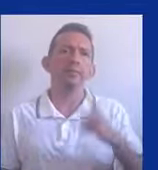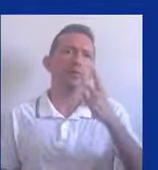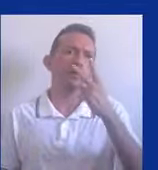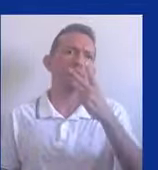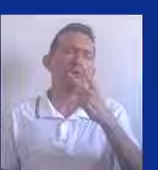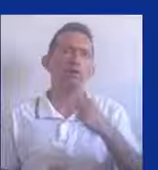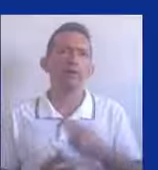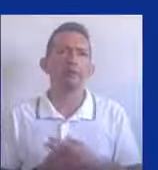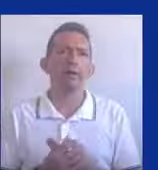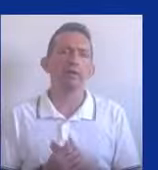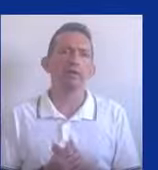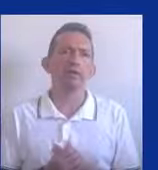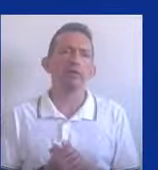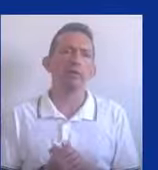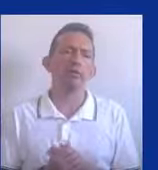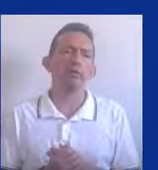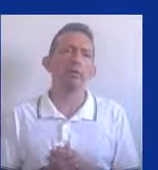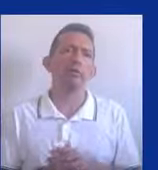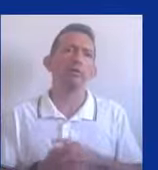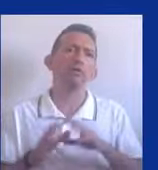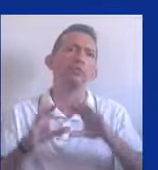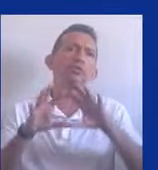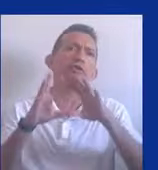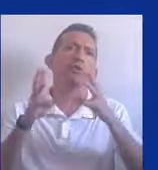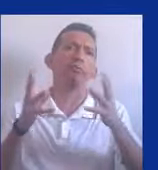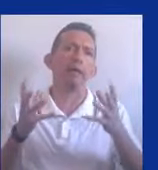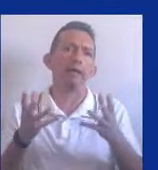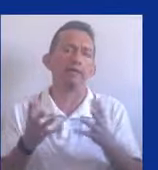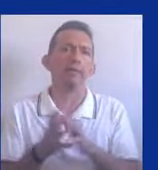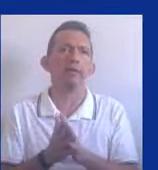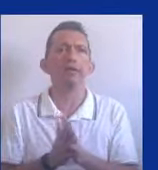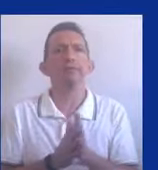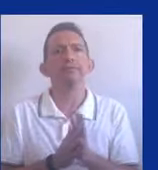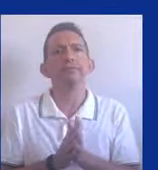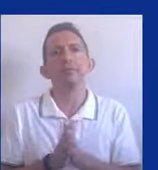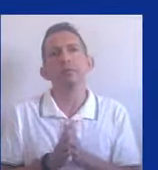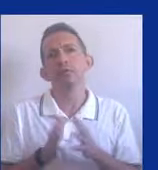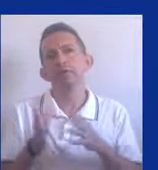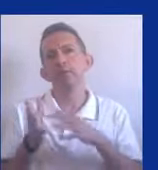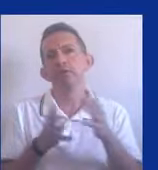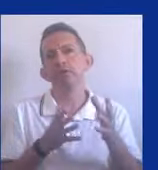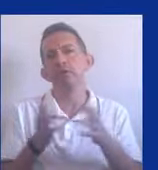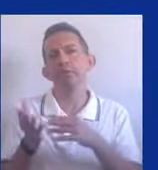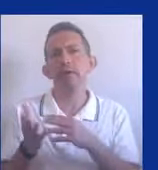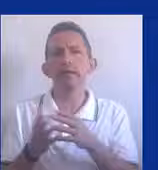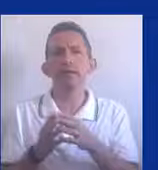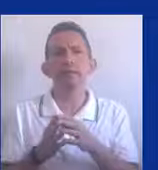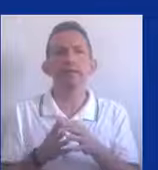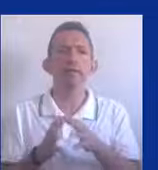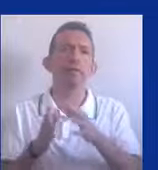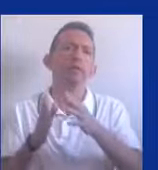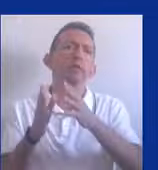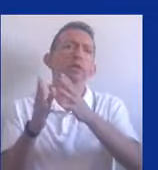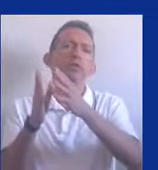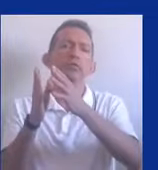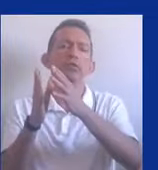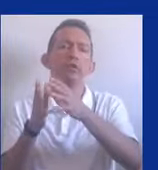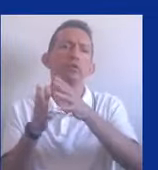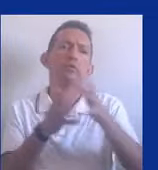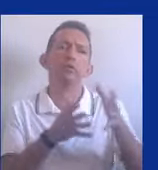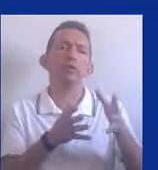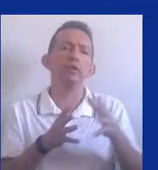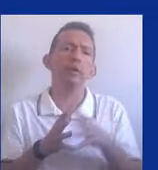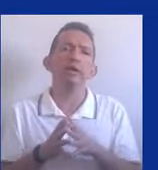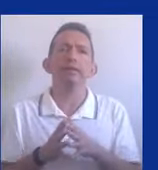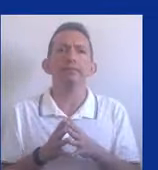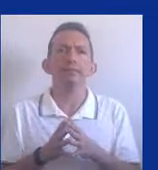analisar a segunda parte aí da célula, que é o tal do citoplasma, né? O termo citoplasma quer dizer